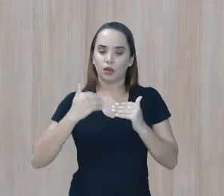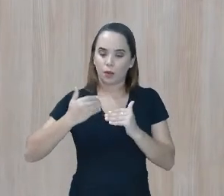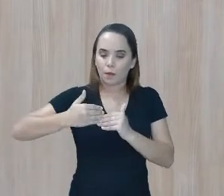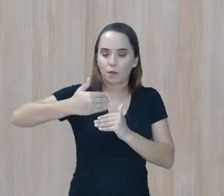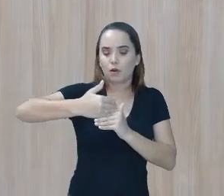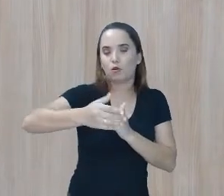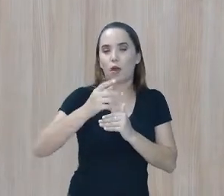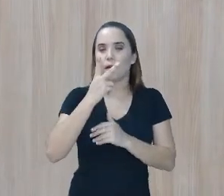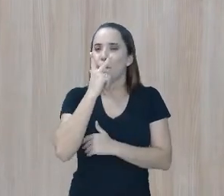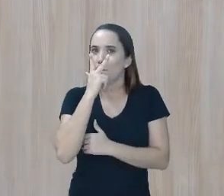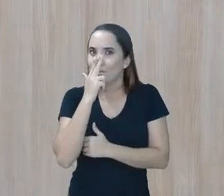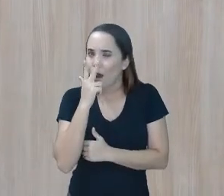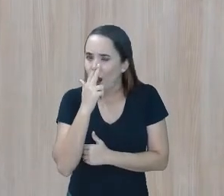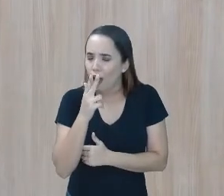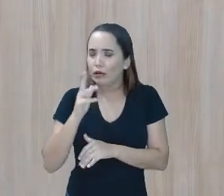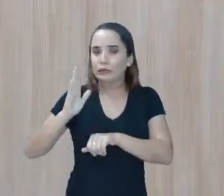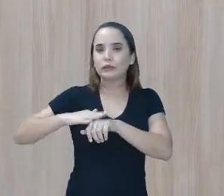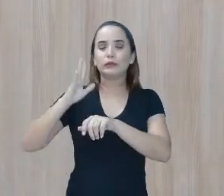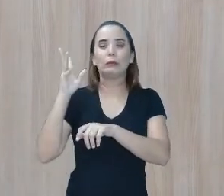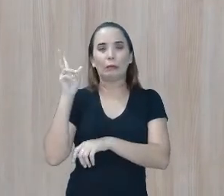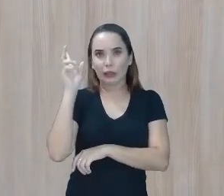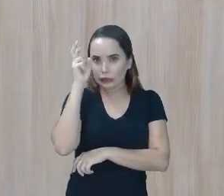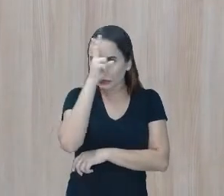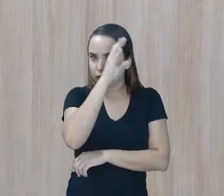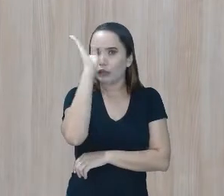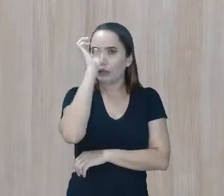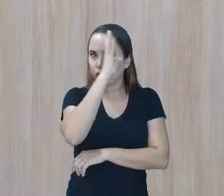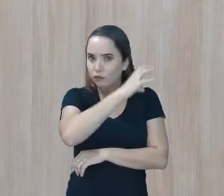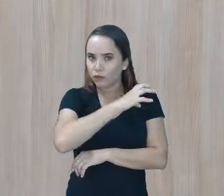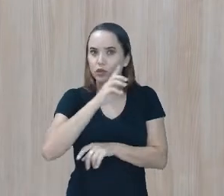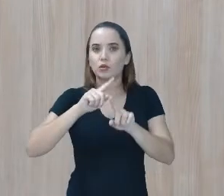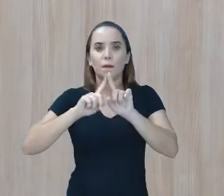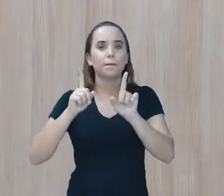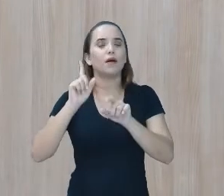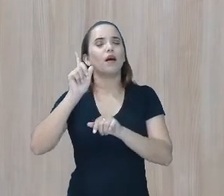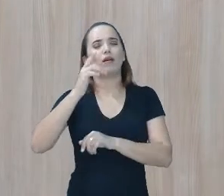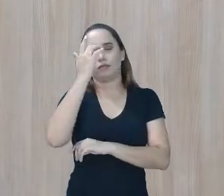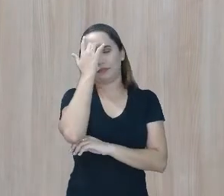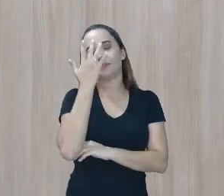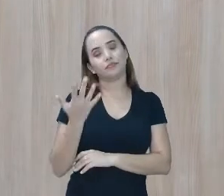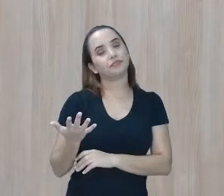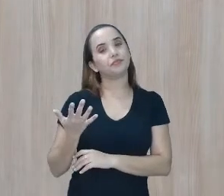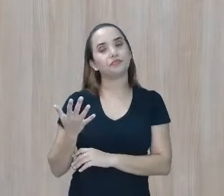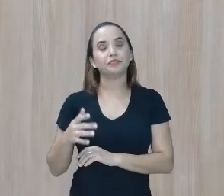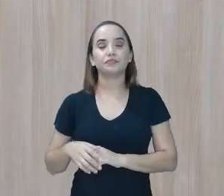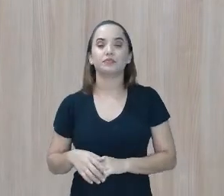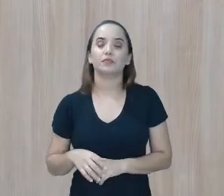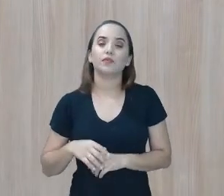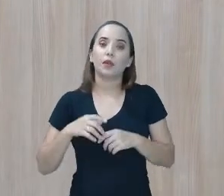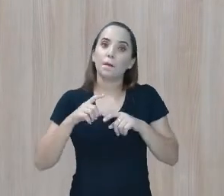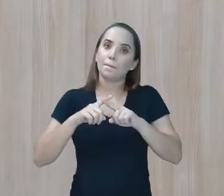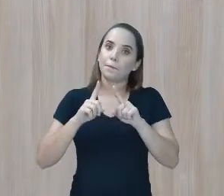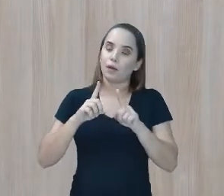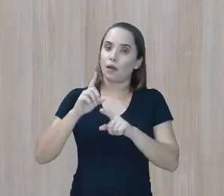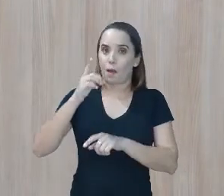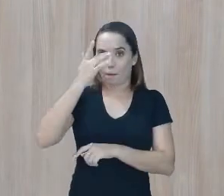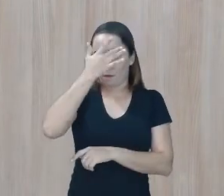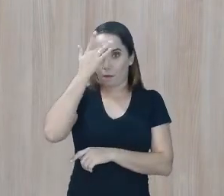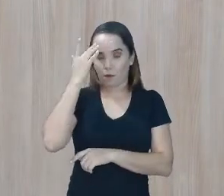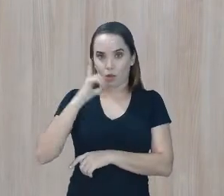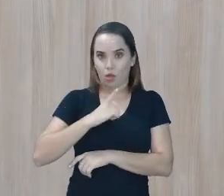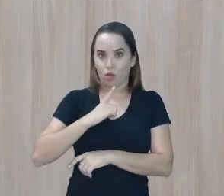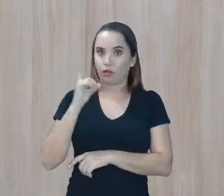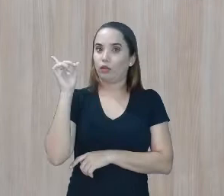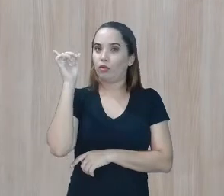mais complicado, mas quando você pega o jeito, você consegue fazer com mais facilidade, certo? E para quem tem dificuldade